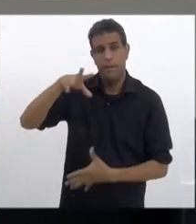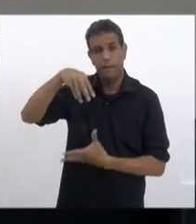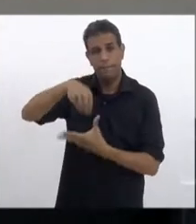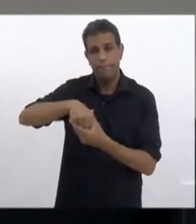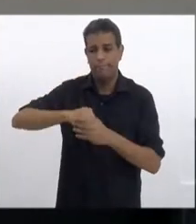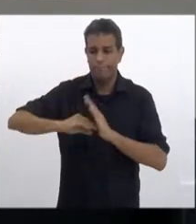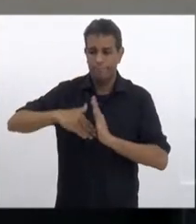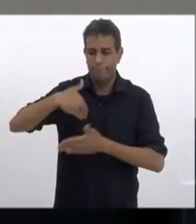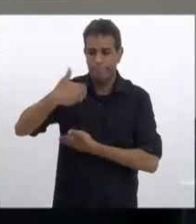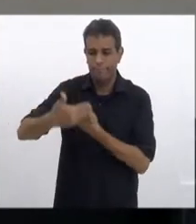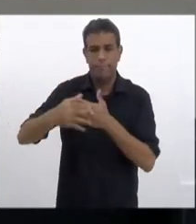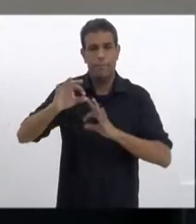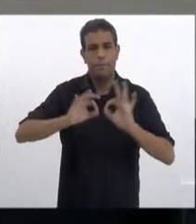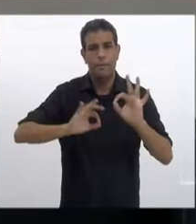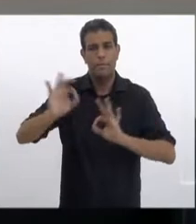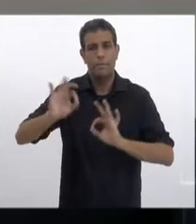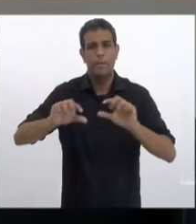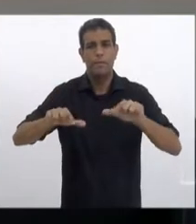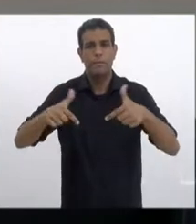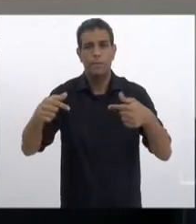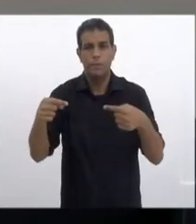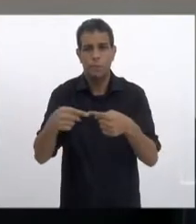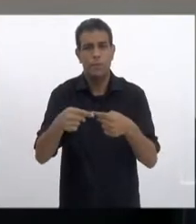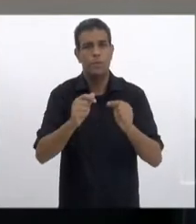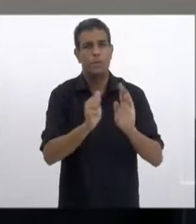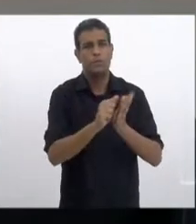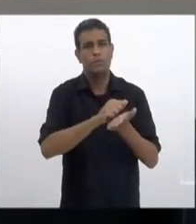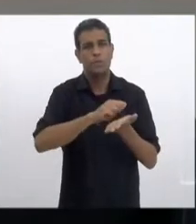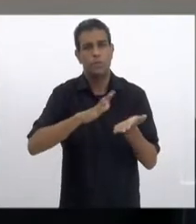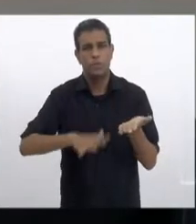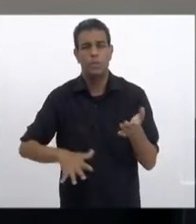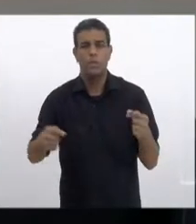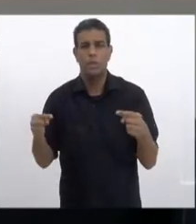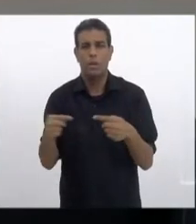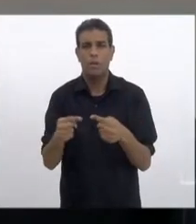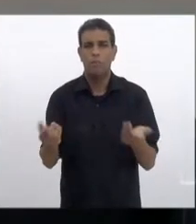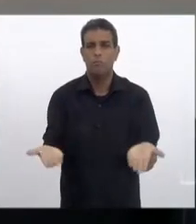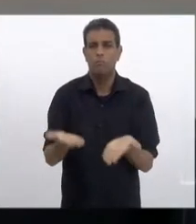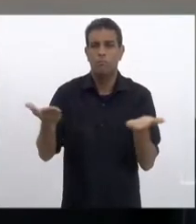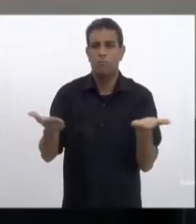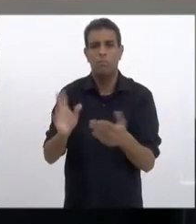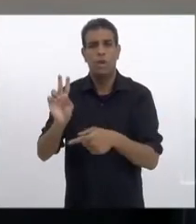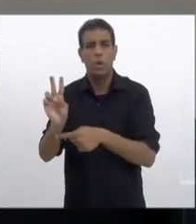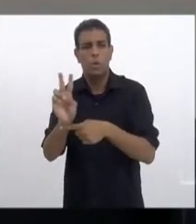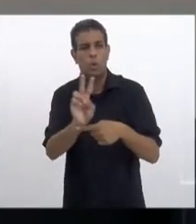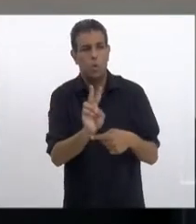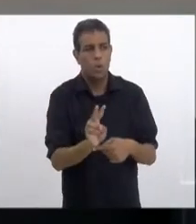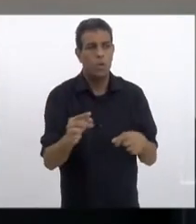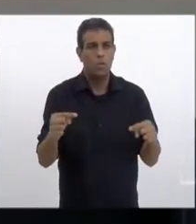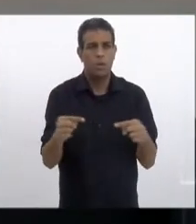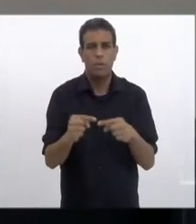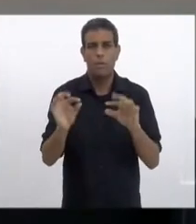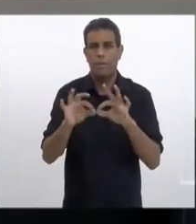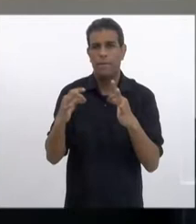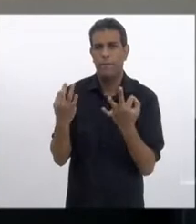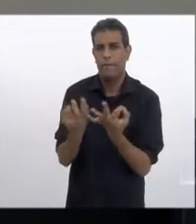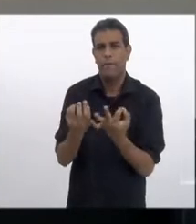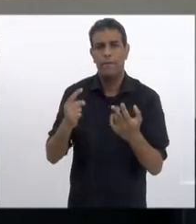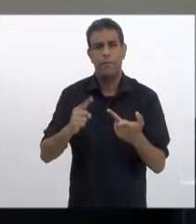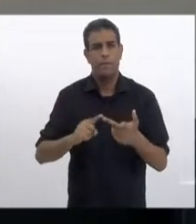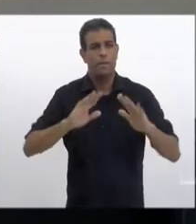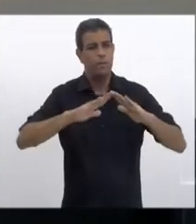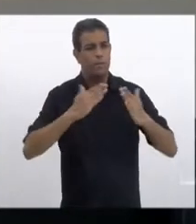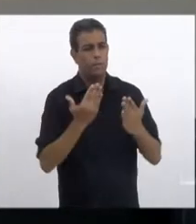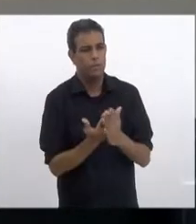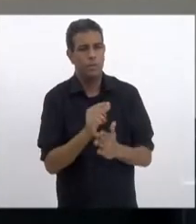o desenvolvimento de programas, ações e atividades de projetos voltados para a prevenção nas famílias, nas escolas